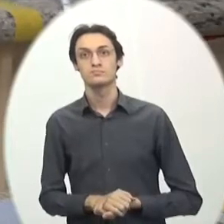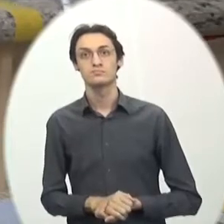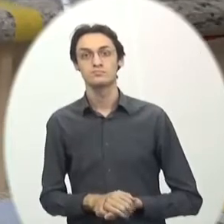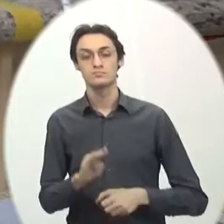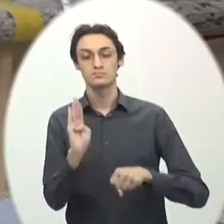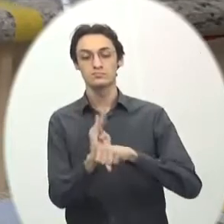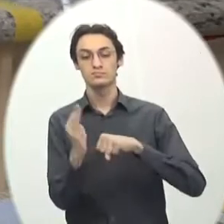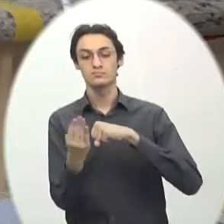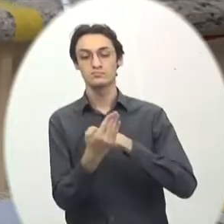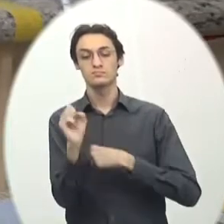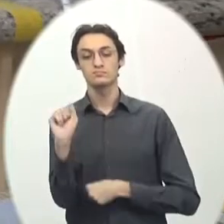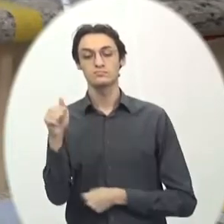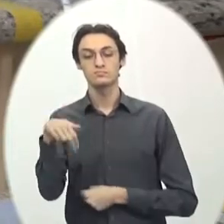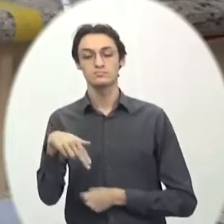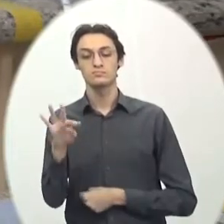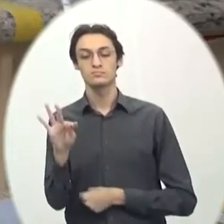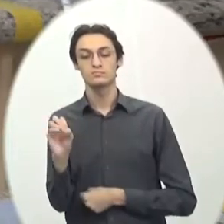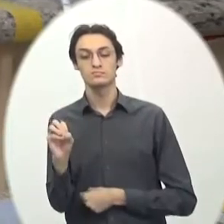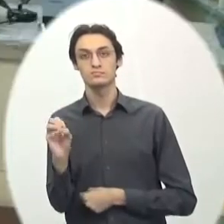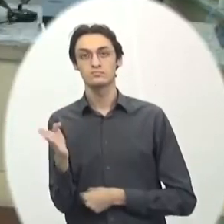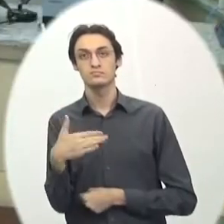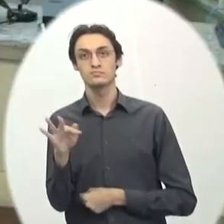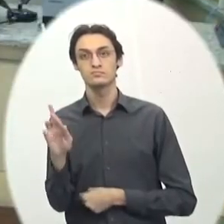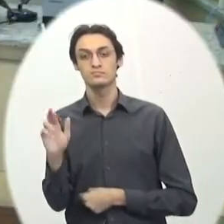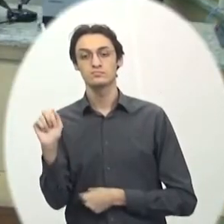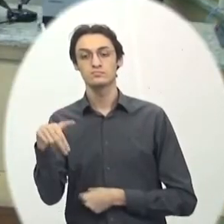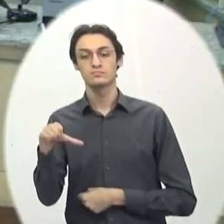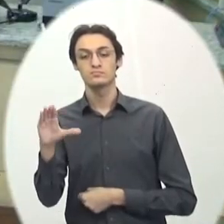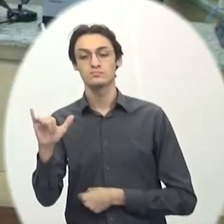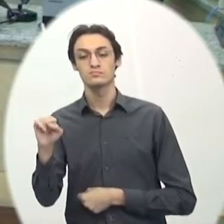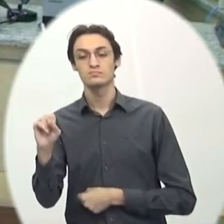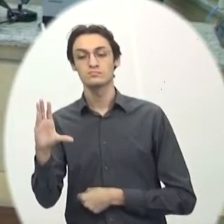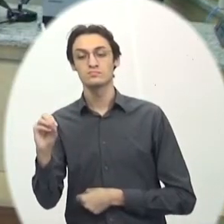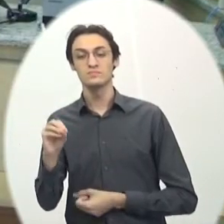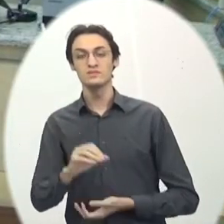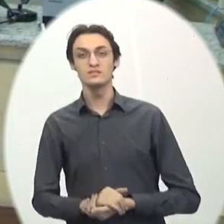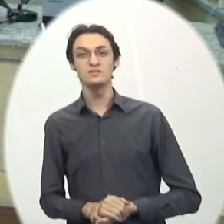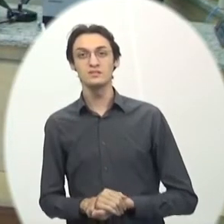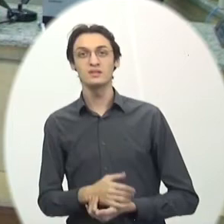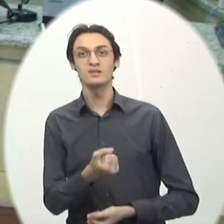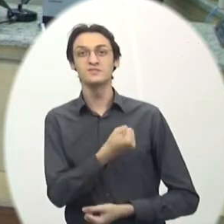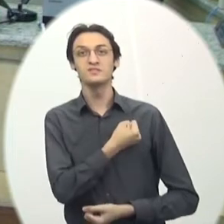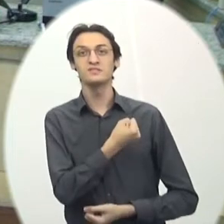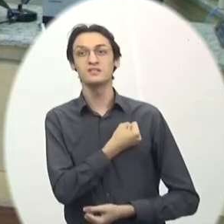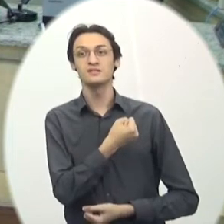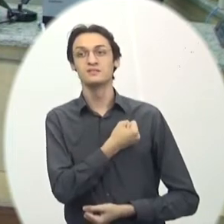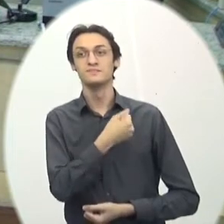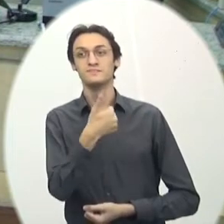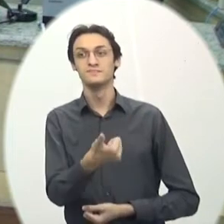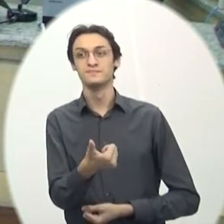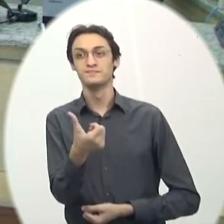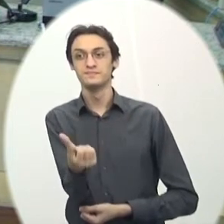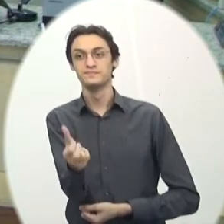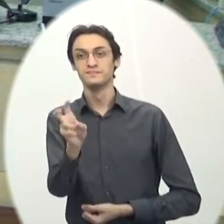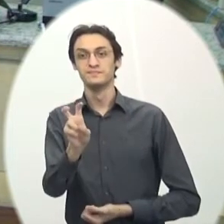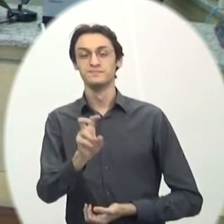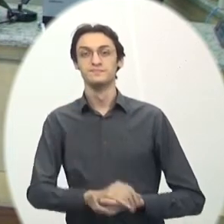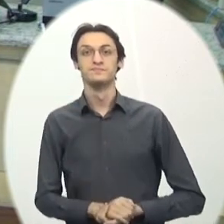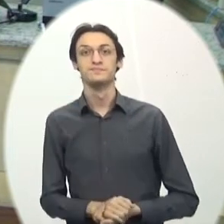bairro Santo Antônio. São Francisco, é isso? São Francisco, desculpa. São Francisco, isso. Número 165. Acho que é 165.